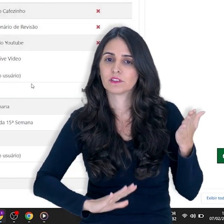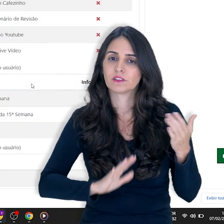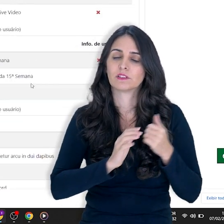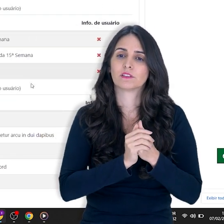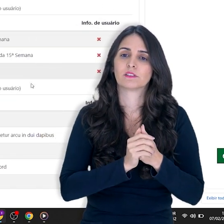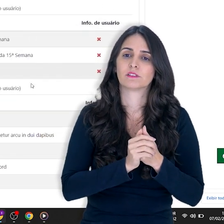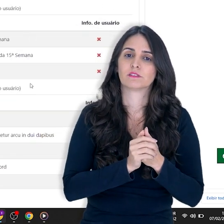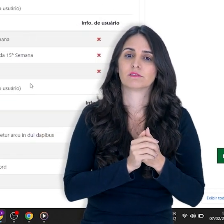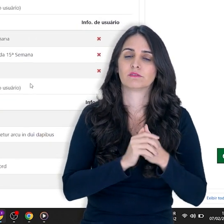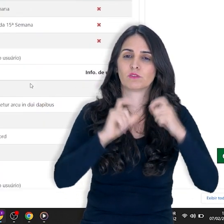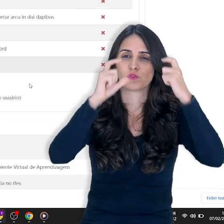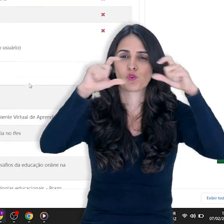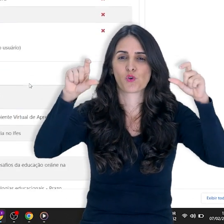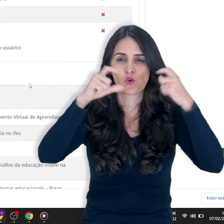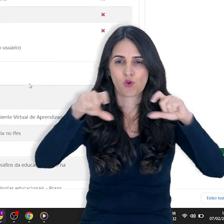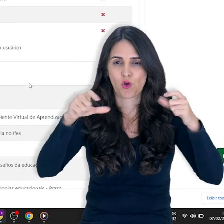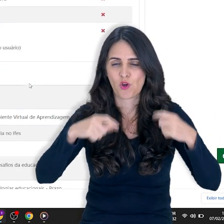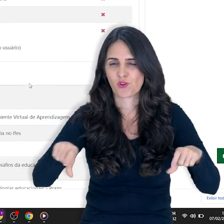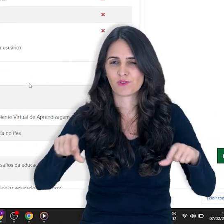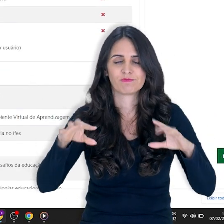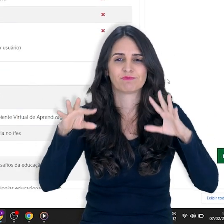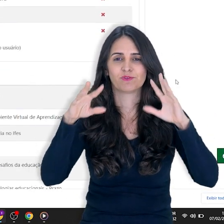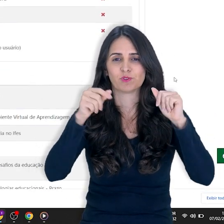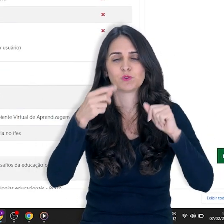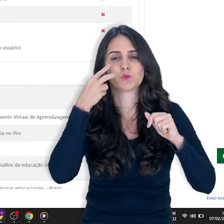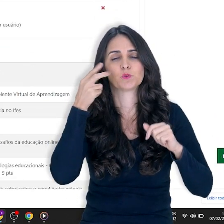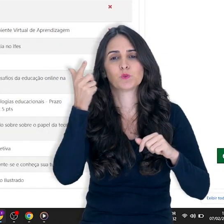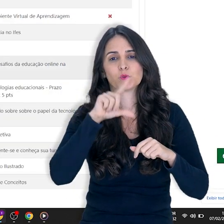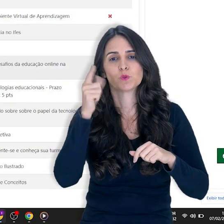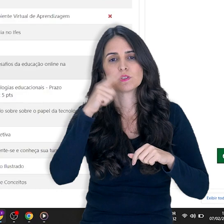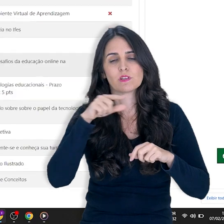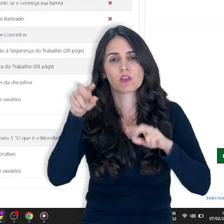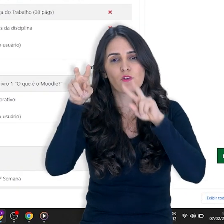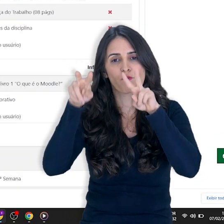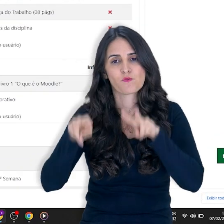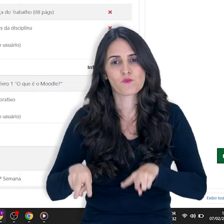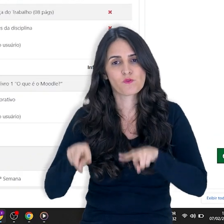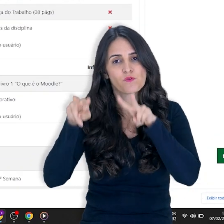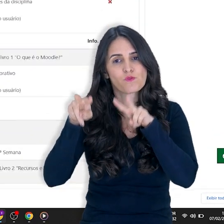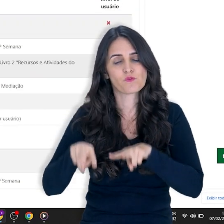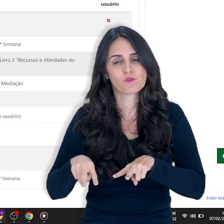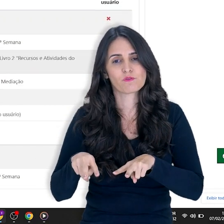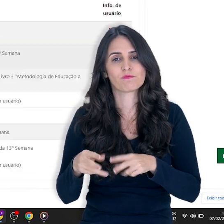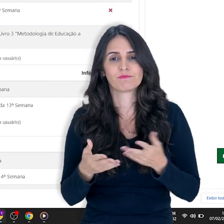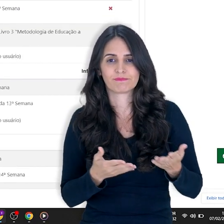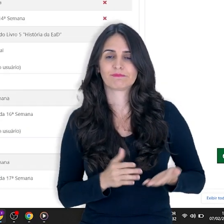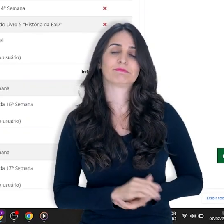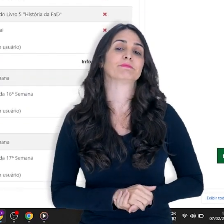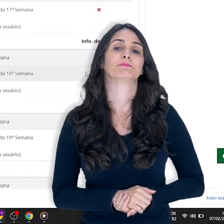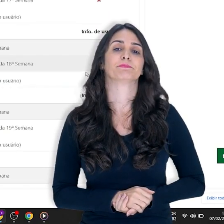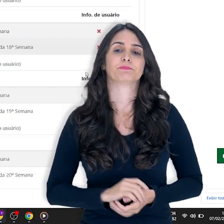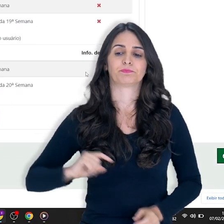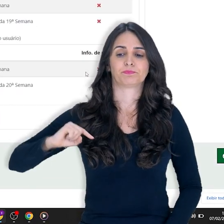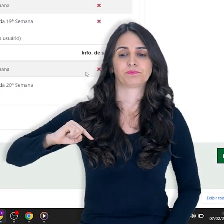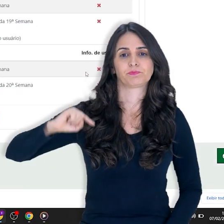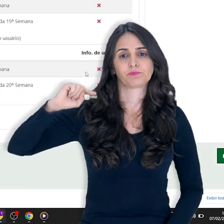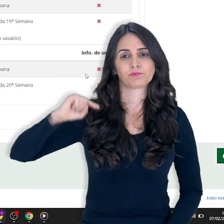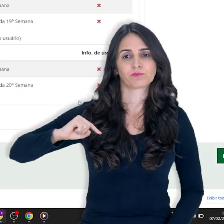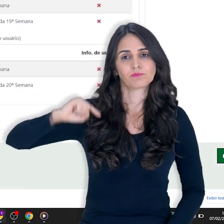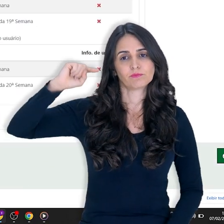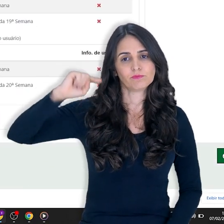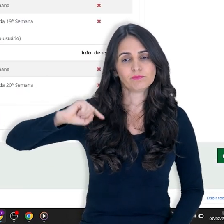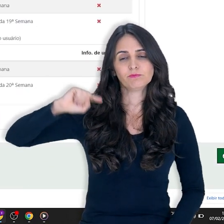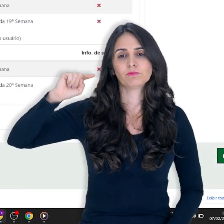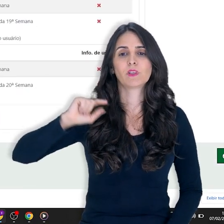os atividades, rótulos, tudo você consegue visualizar, tá bom? E a gente vai rolar lá